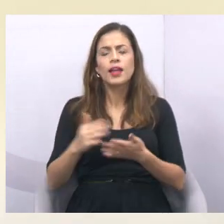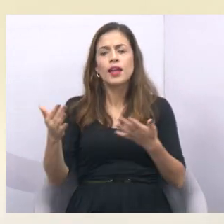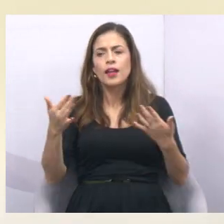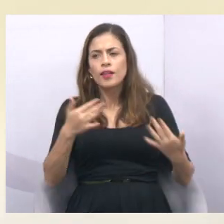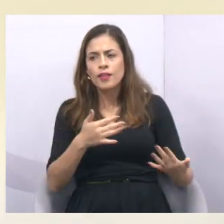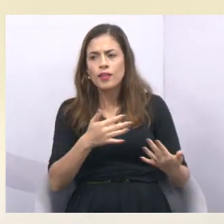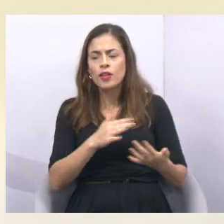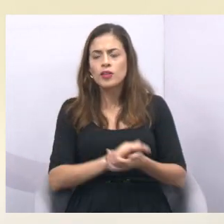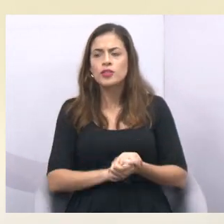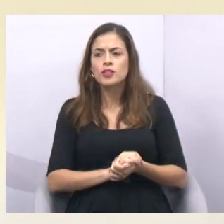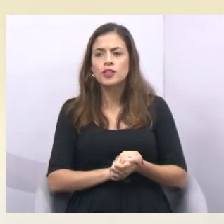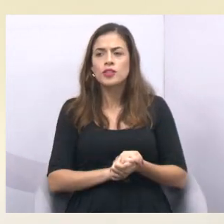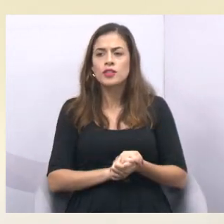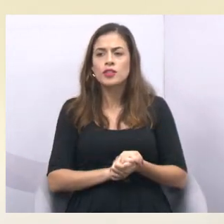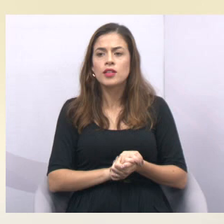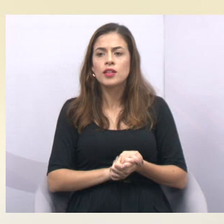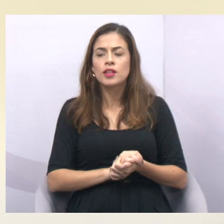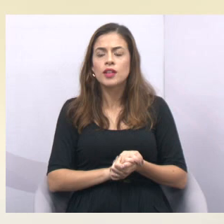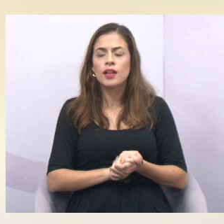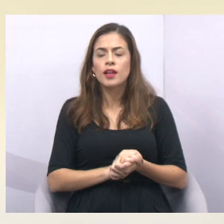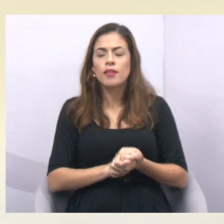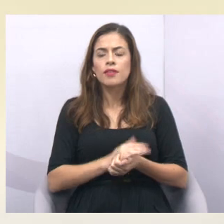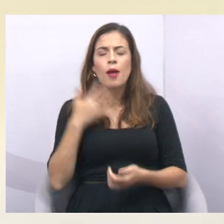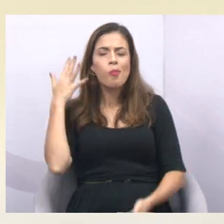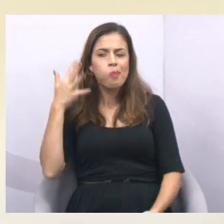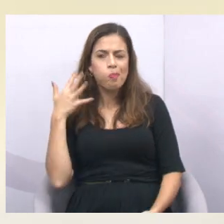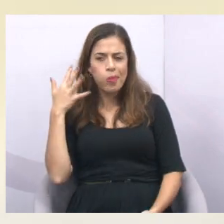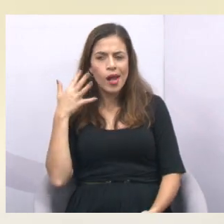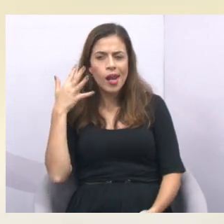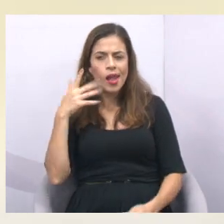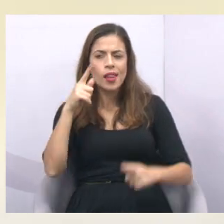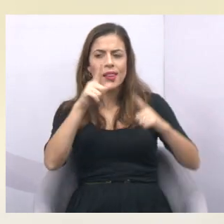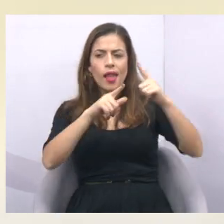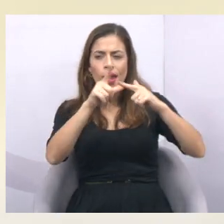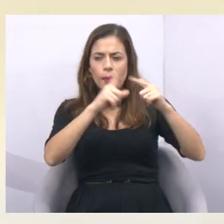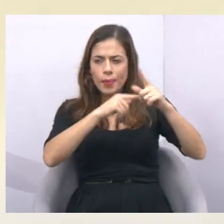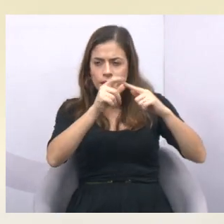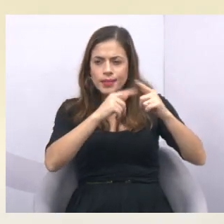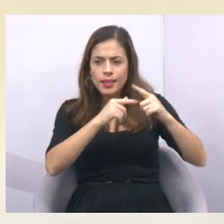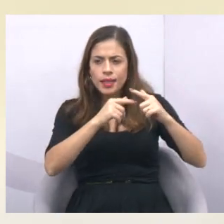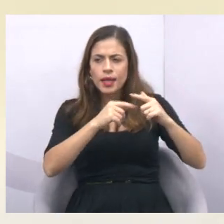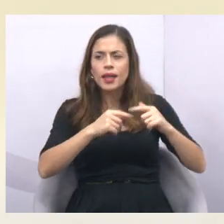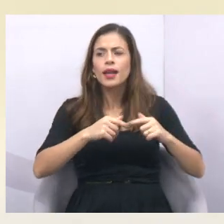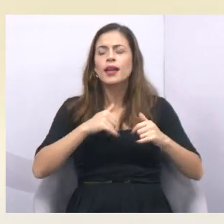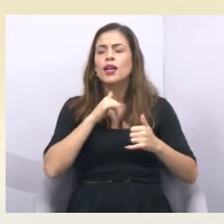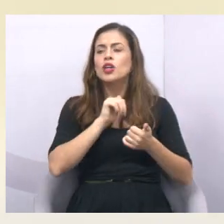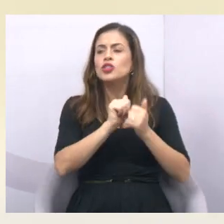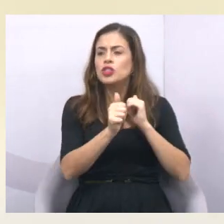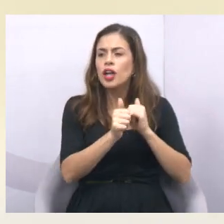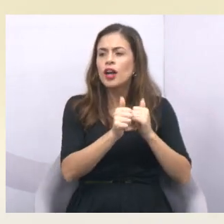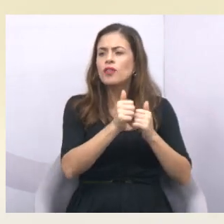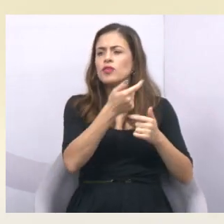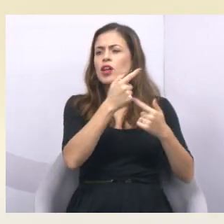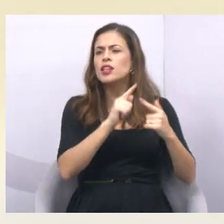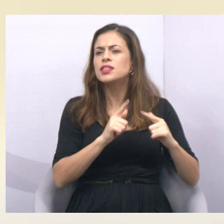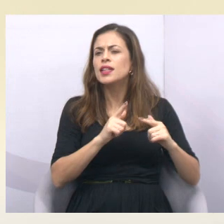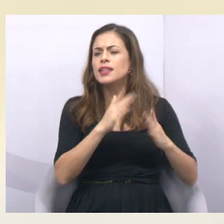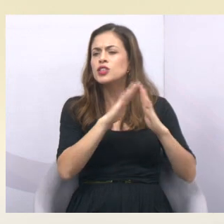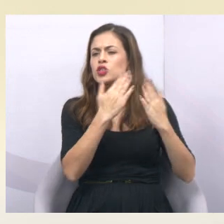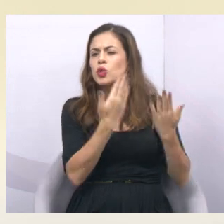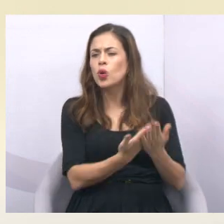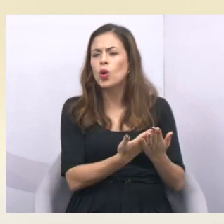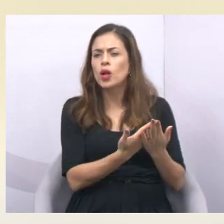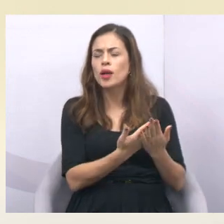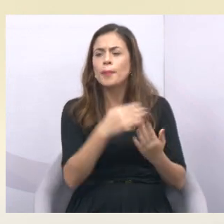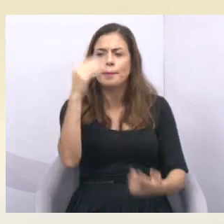fazendo uma palestra, dando uma palestra, e eu jogava naquela época, nós estávamos jogando os Jogos Escolares Brasileiros,